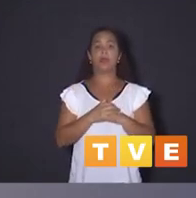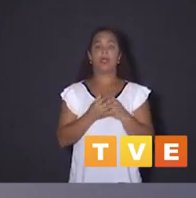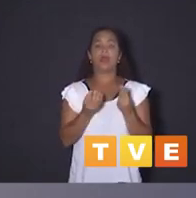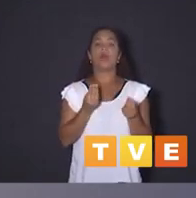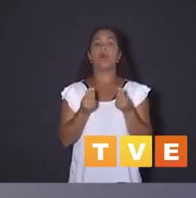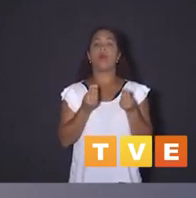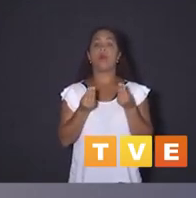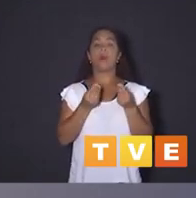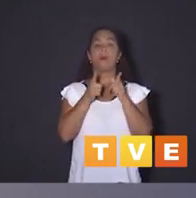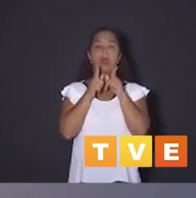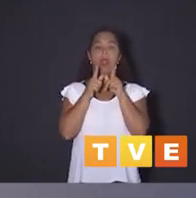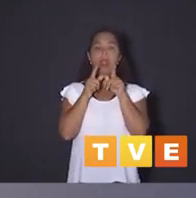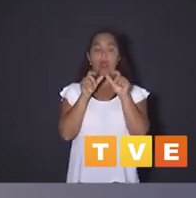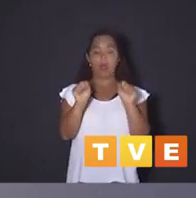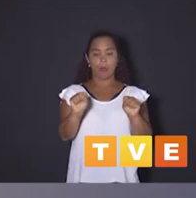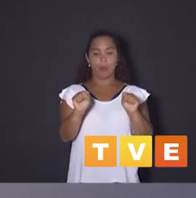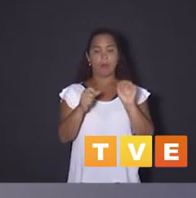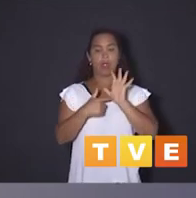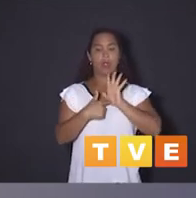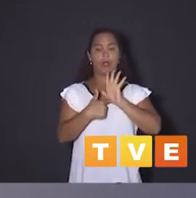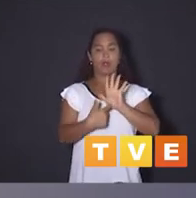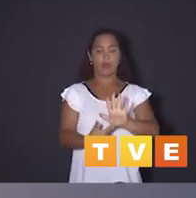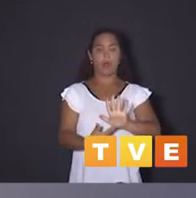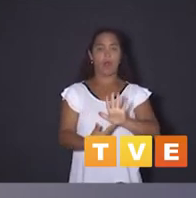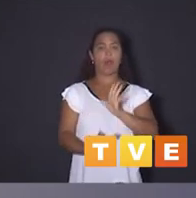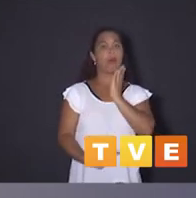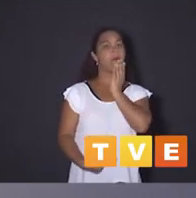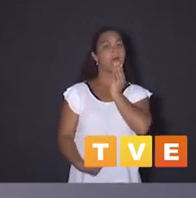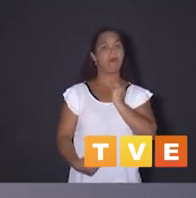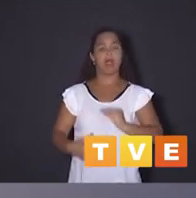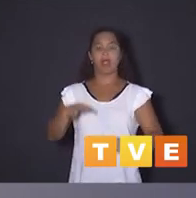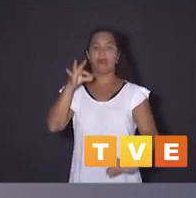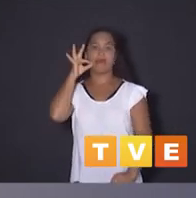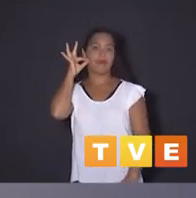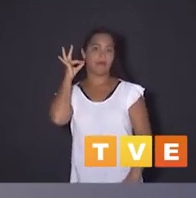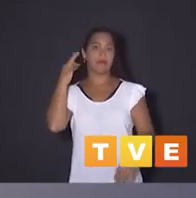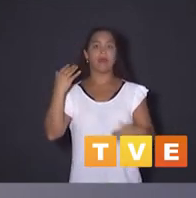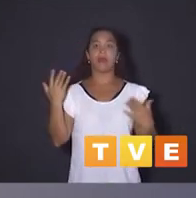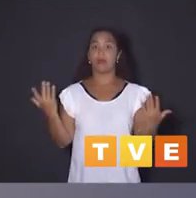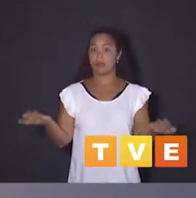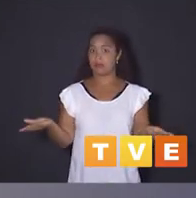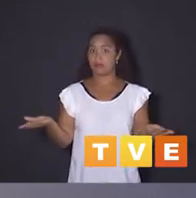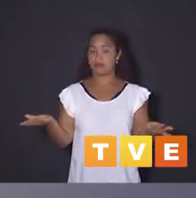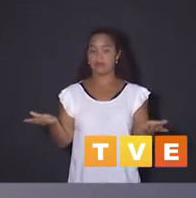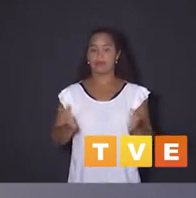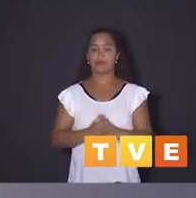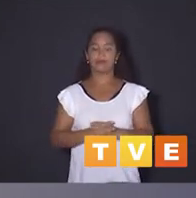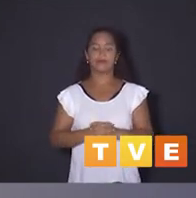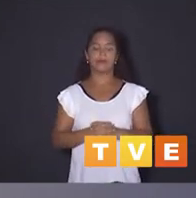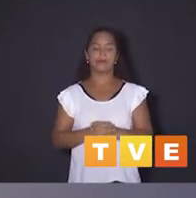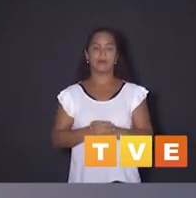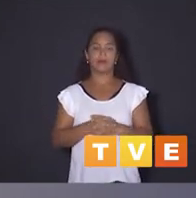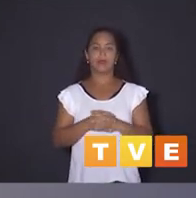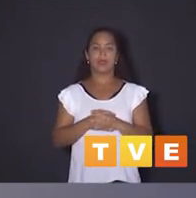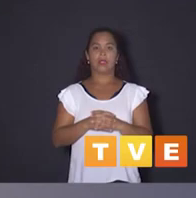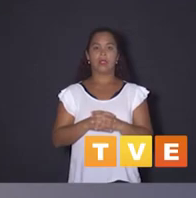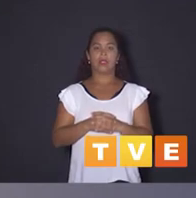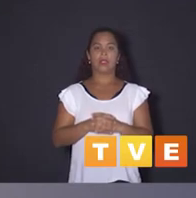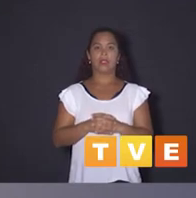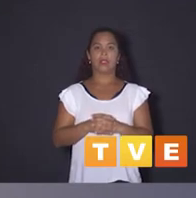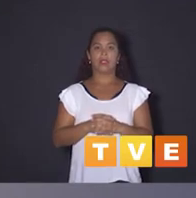linguagem mesmo define o masculino eo feminino por exemplo e assim antes de